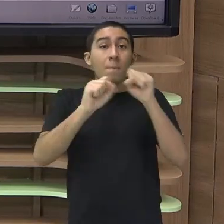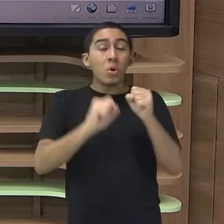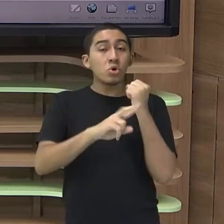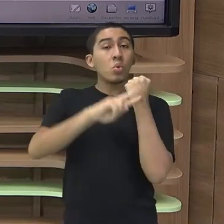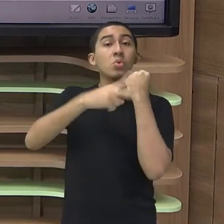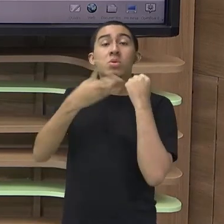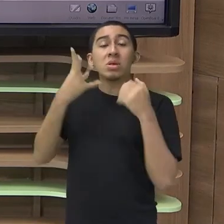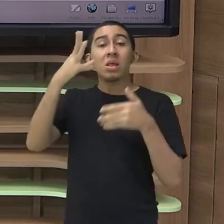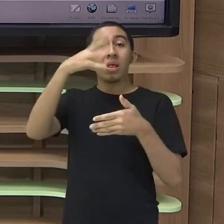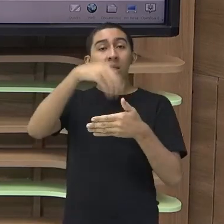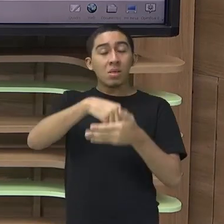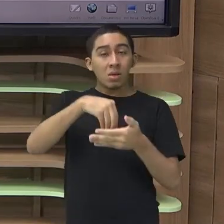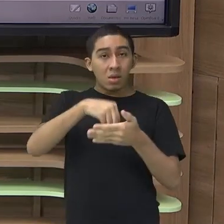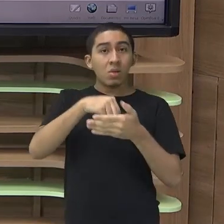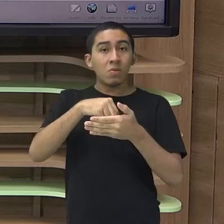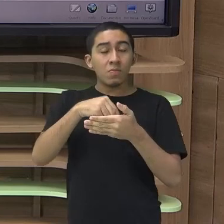ocasionar